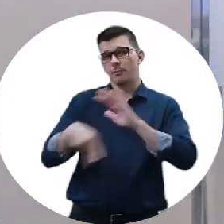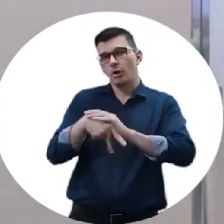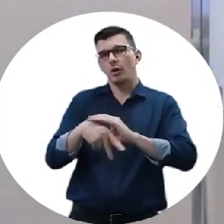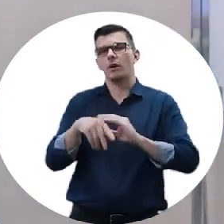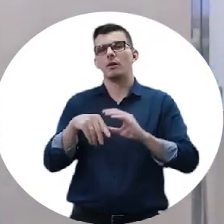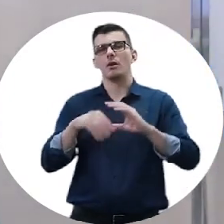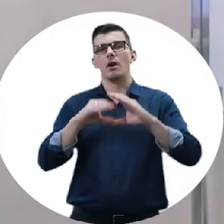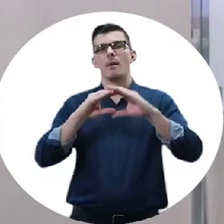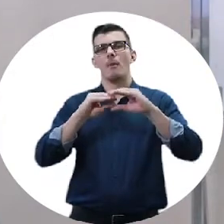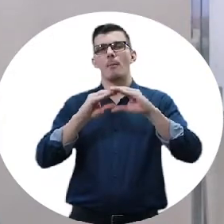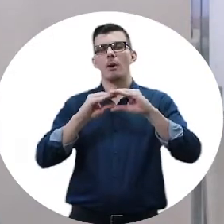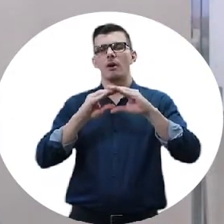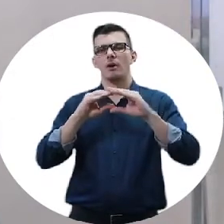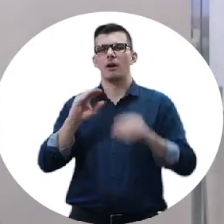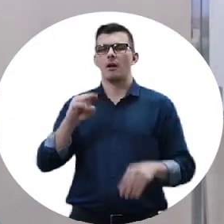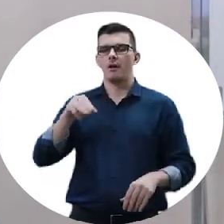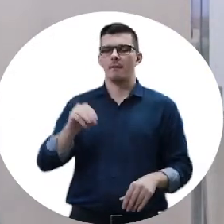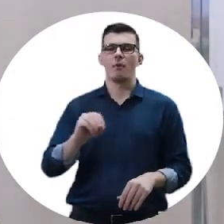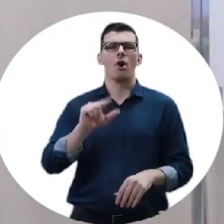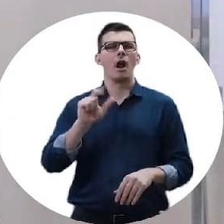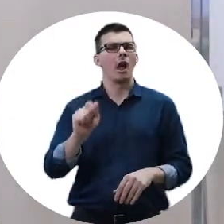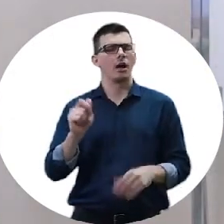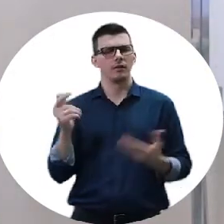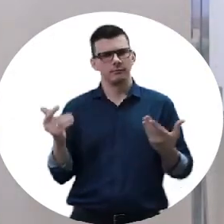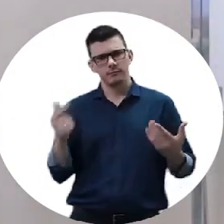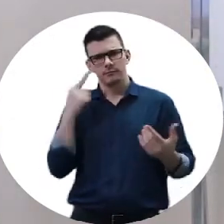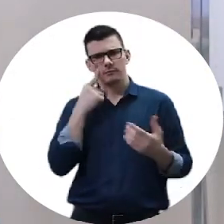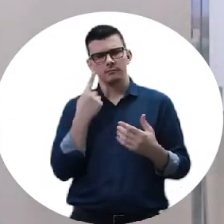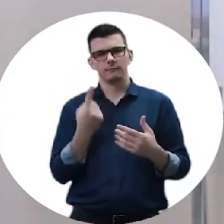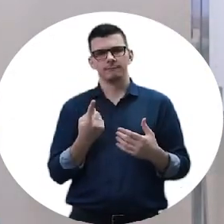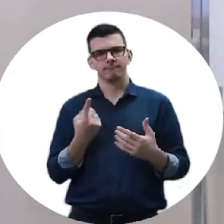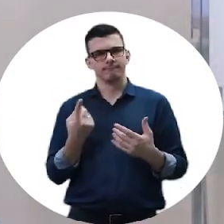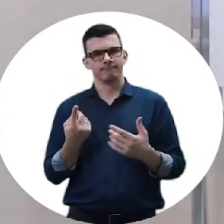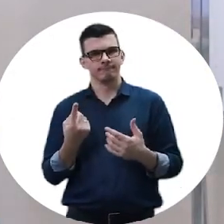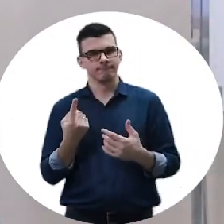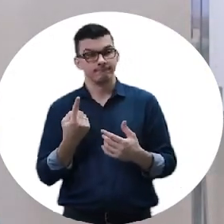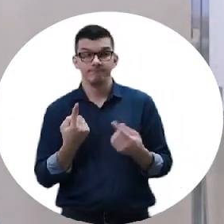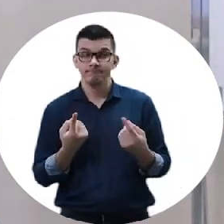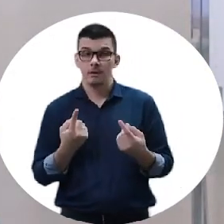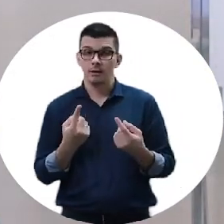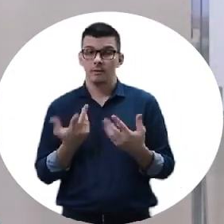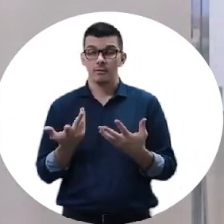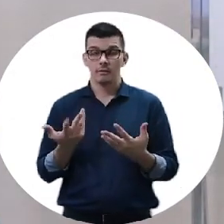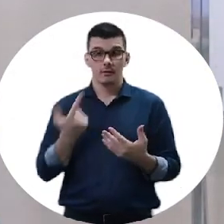Quais são as forças atuando nesse bloco? Se ele distendeu aqui, ele está parado.